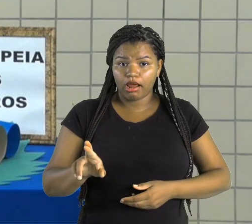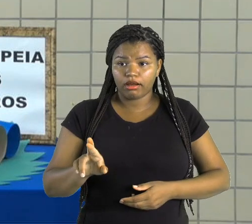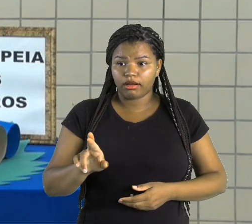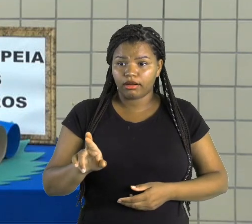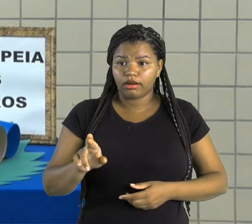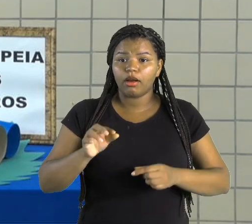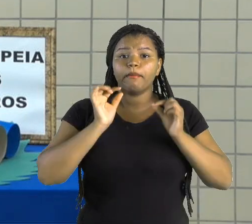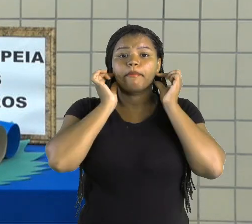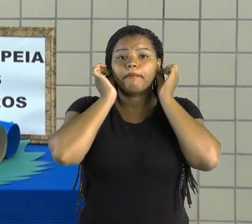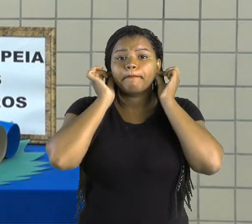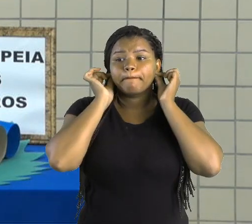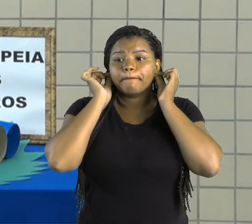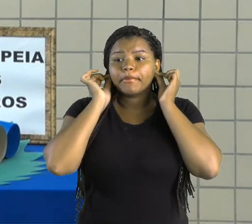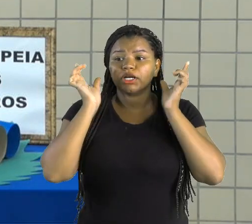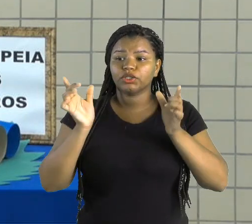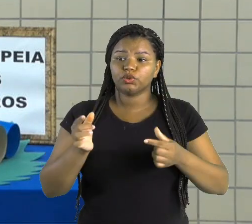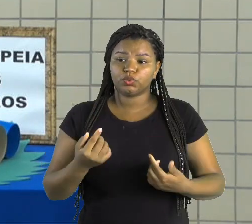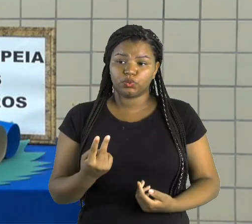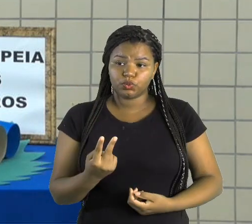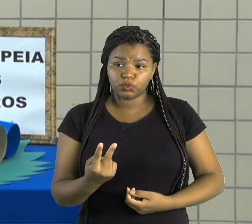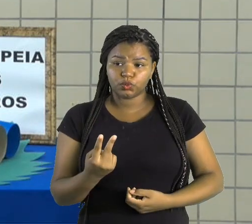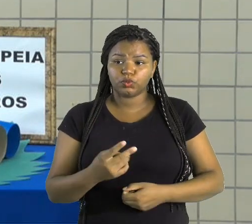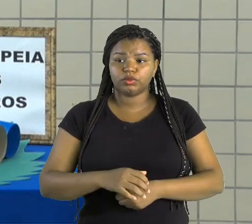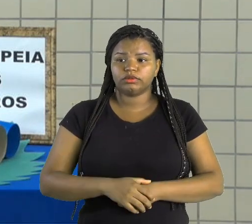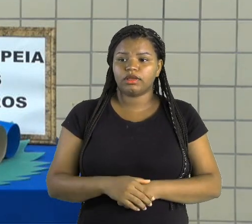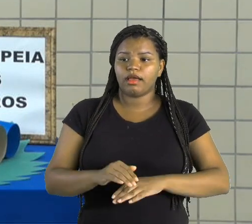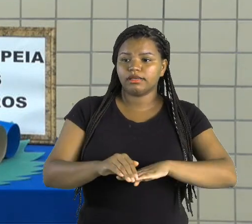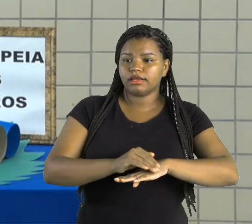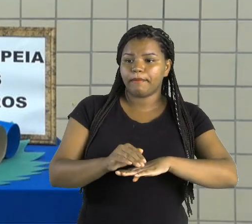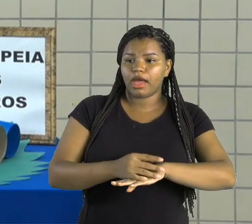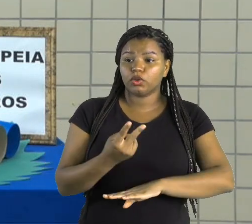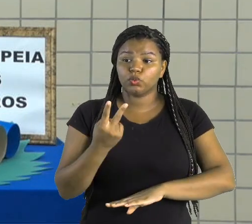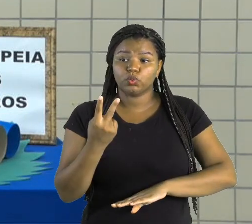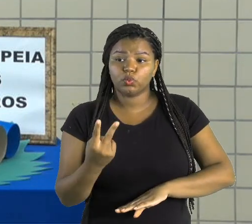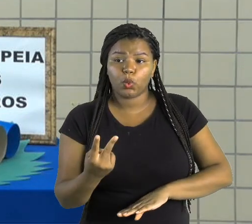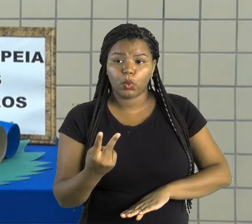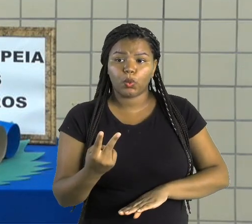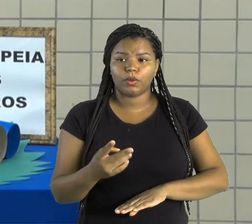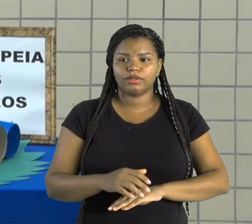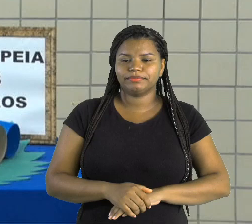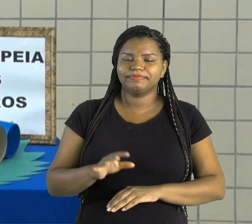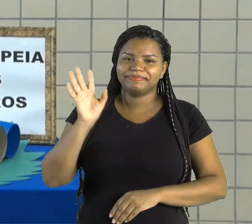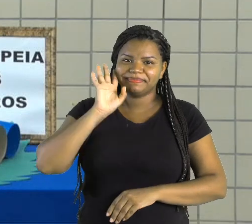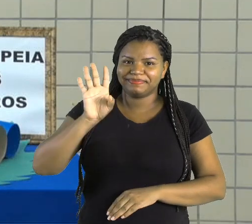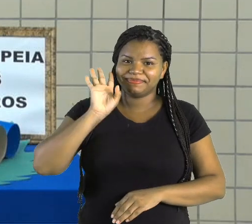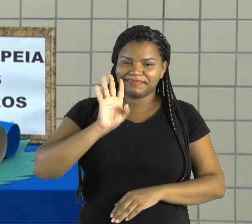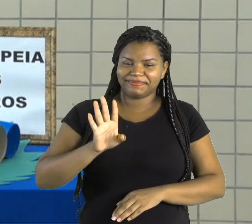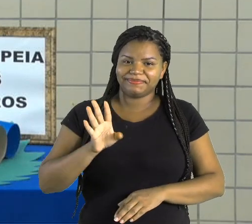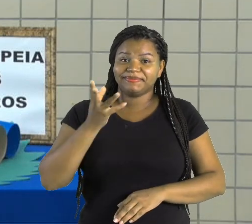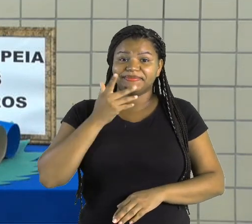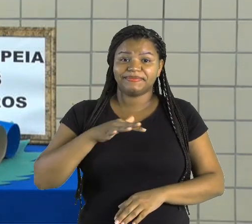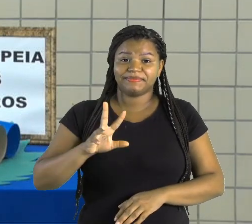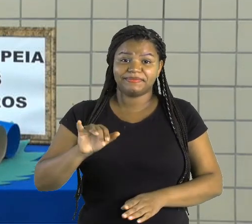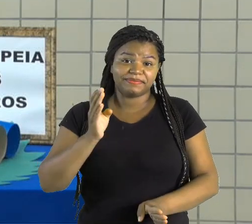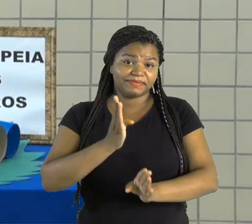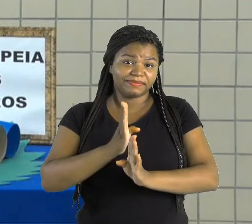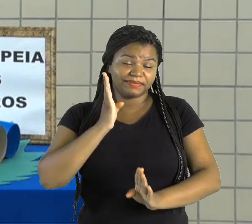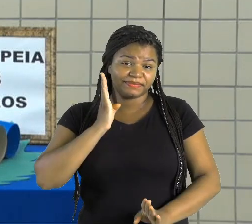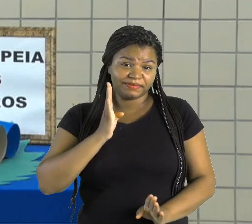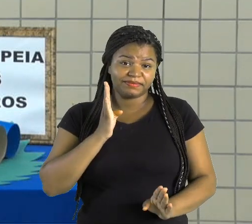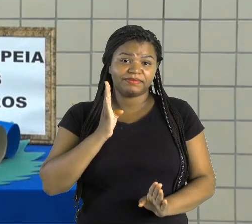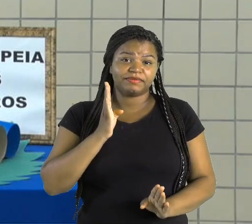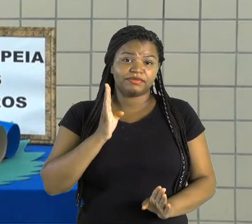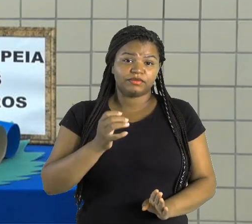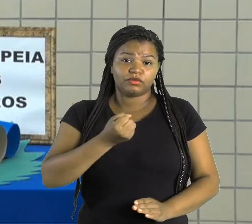de brincos, um par de sapatos. Olha que legal, a criança vai descobrir que então